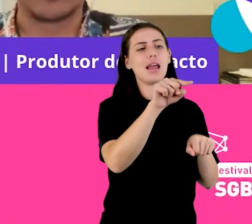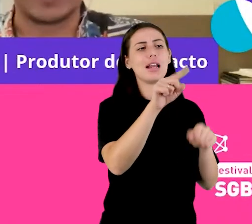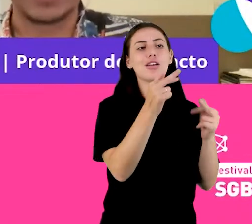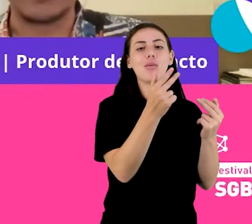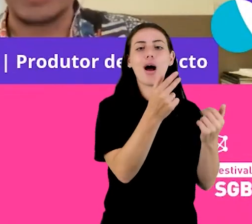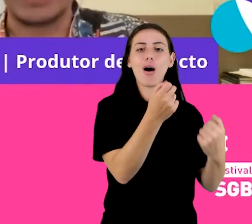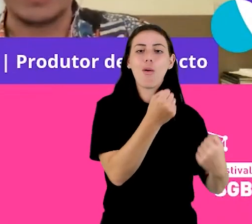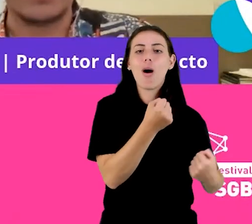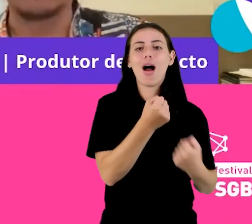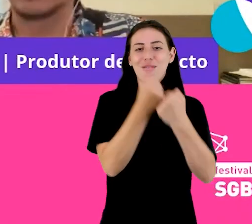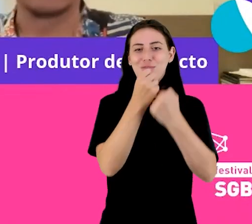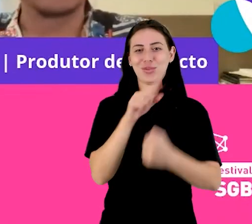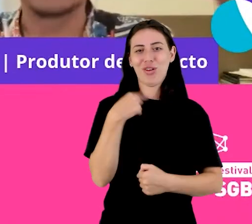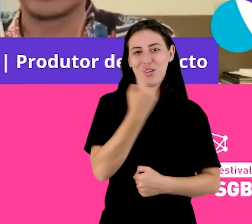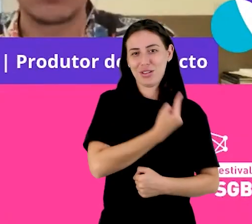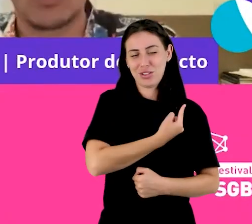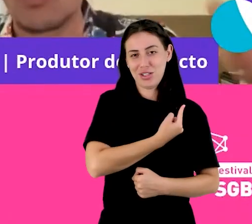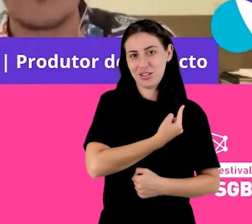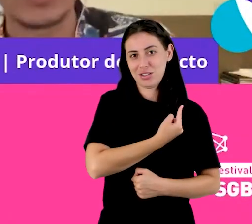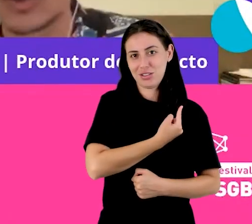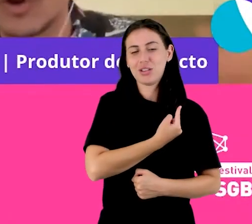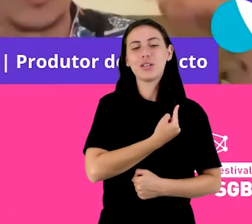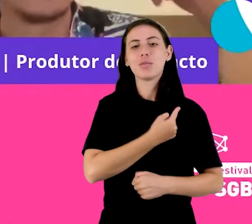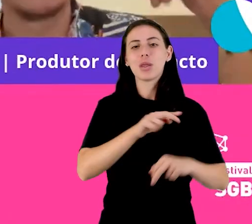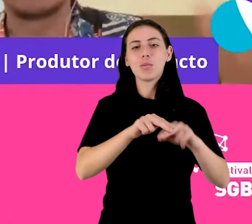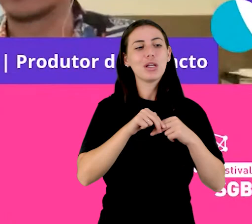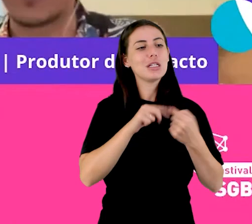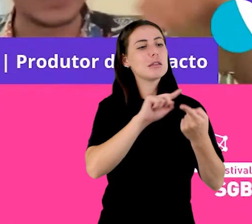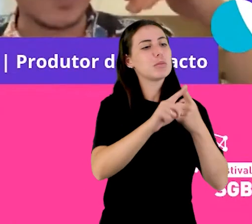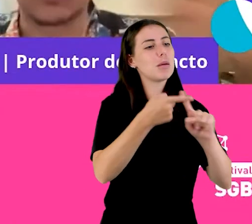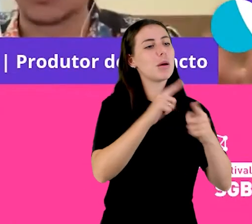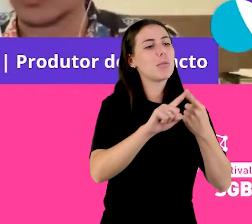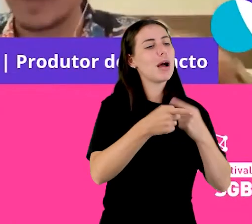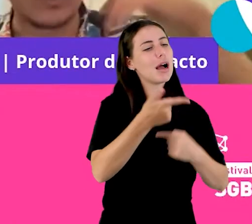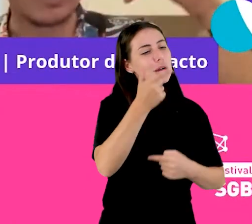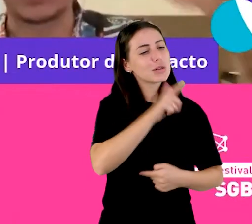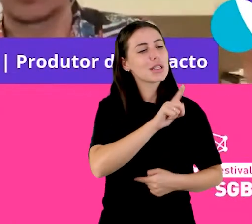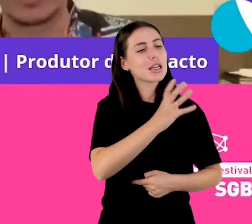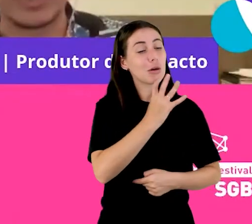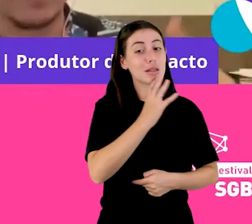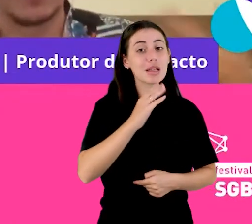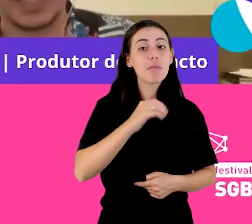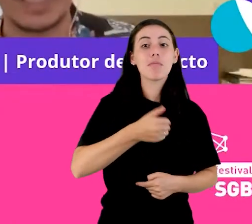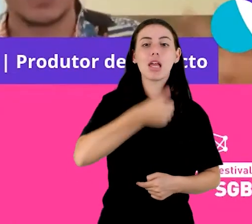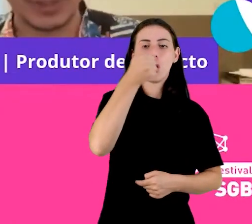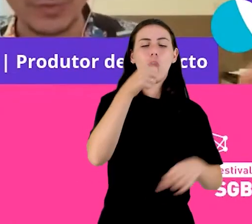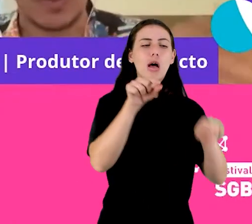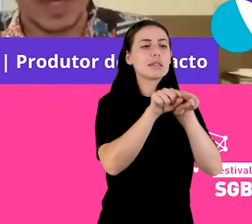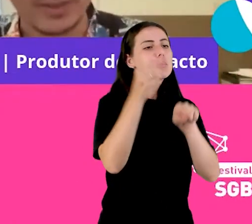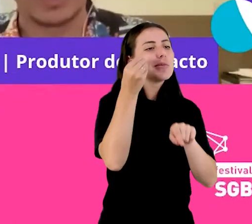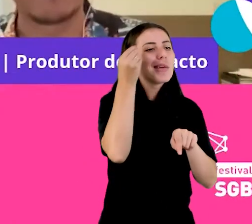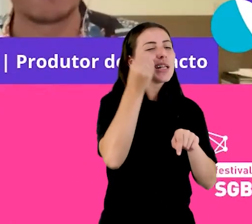outro documentário, e aí ele, sentou, conversou, se ofereceu para tudo, para abrir todas as coisas, sabe? As pessoas